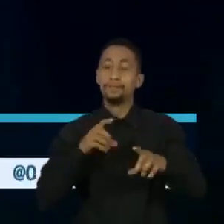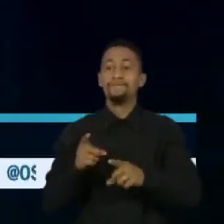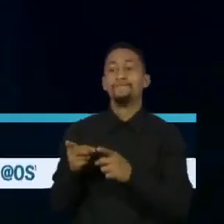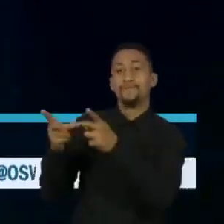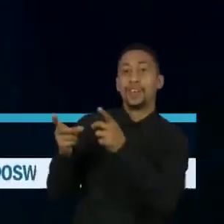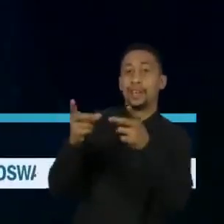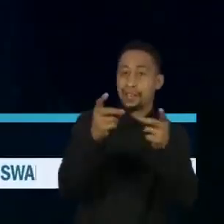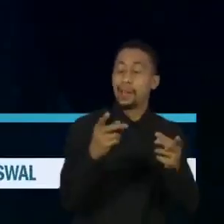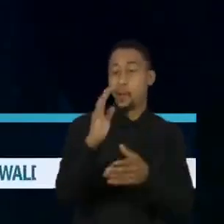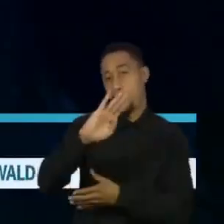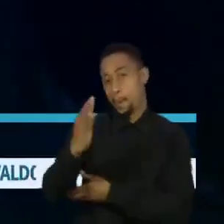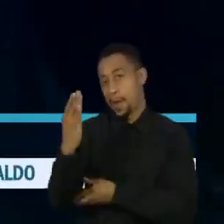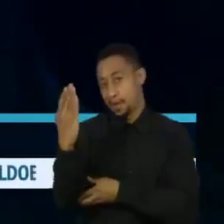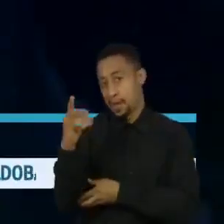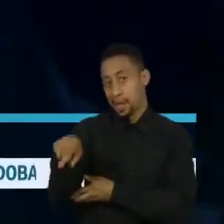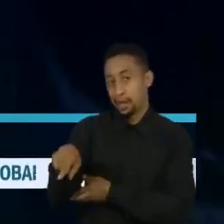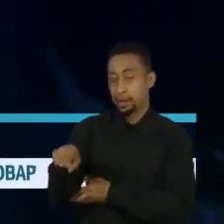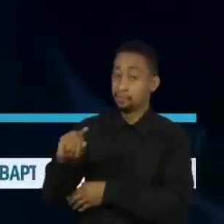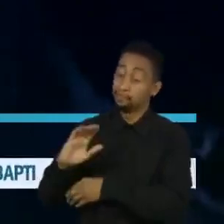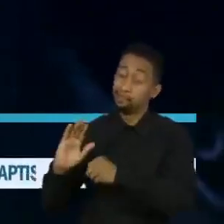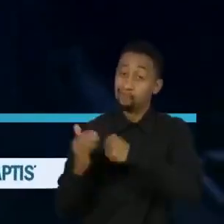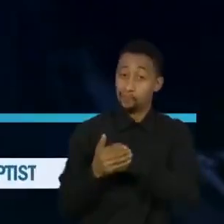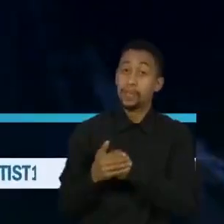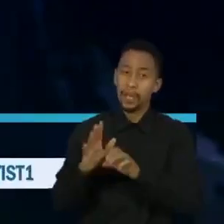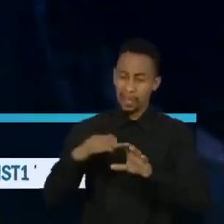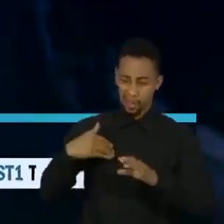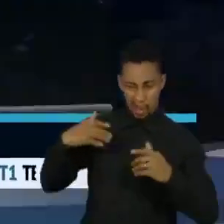exportação ilegal de madeira Sales nega as acusações